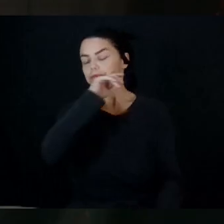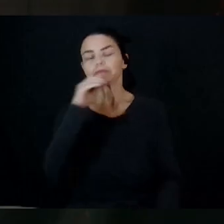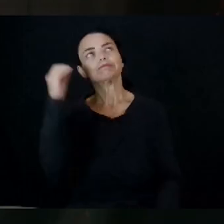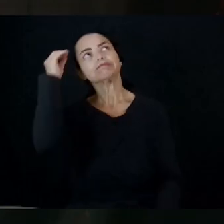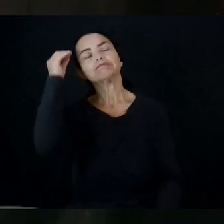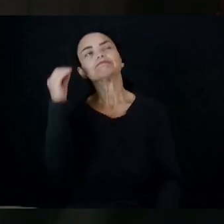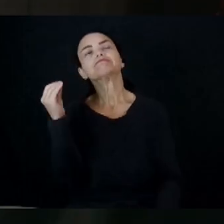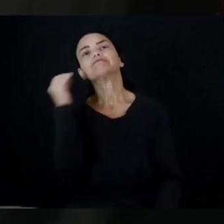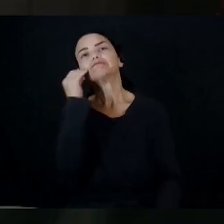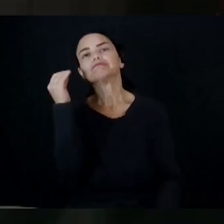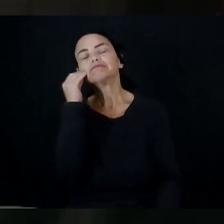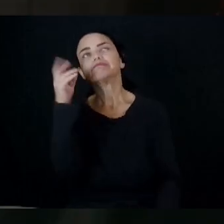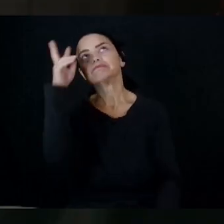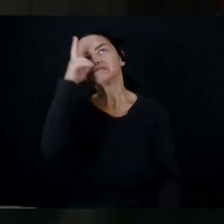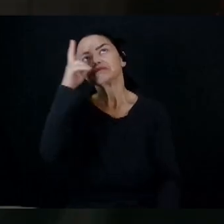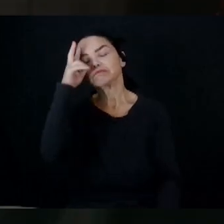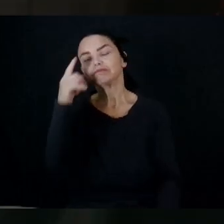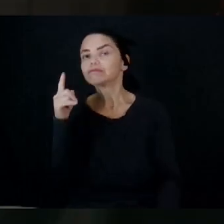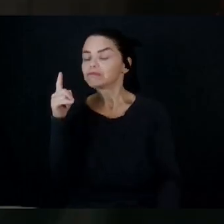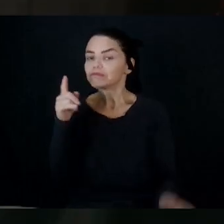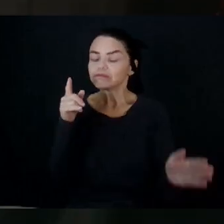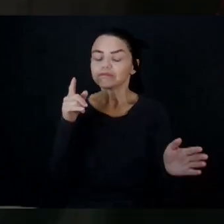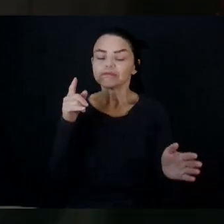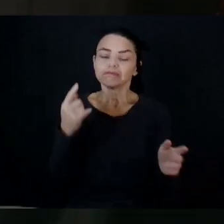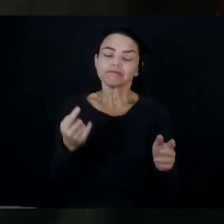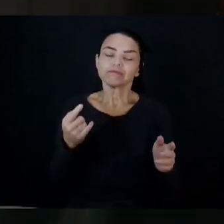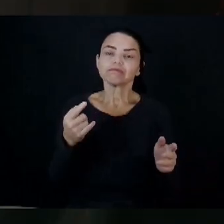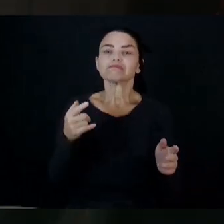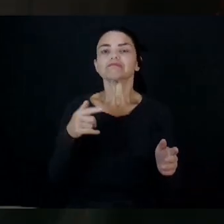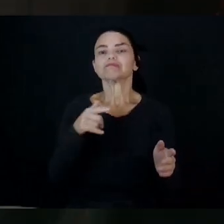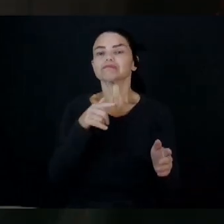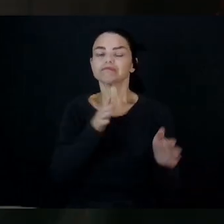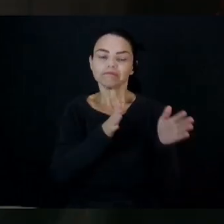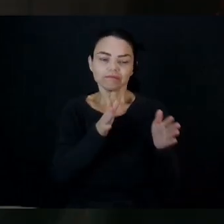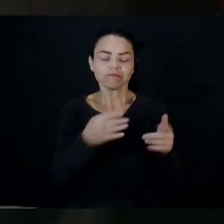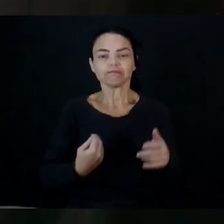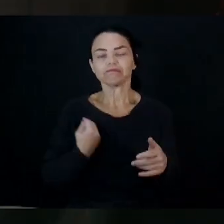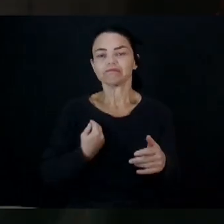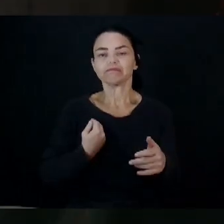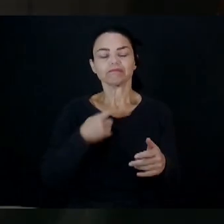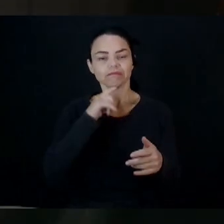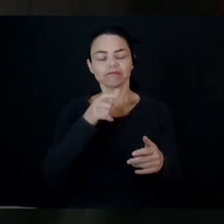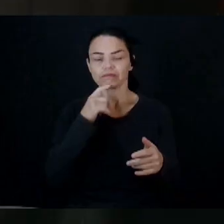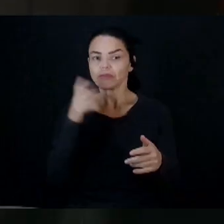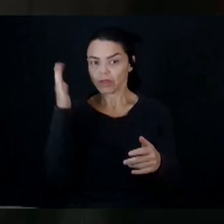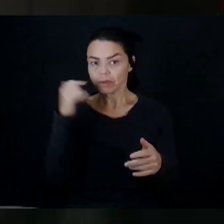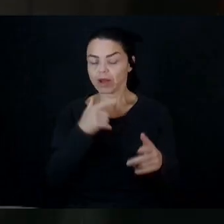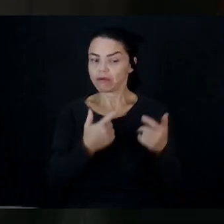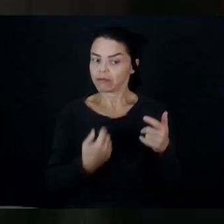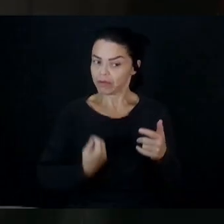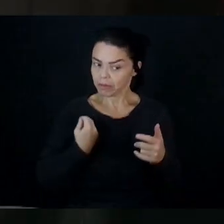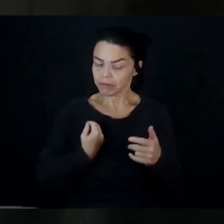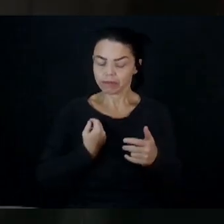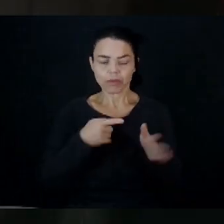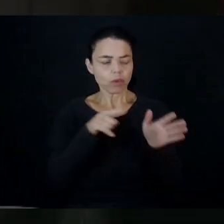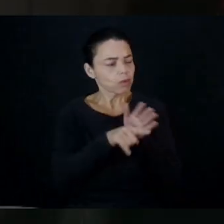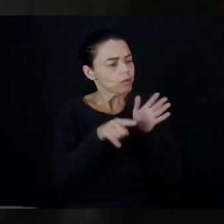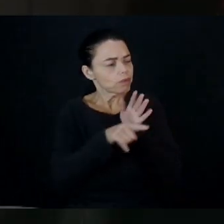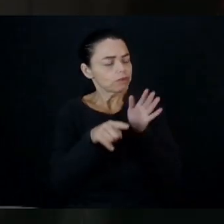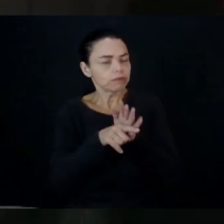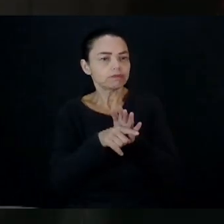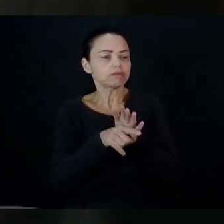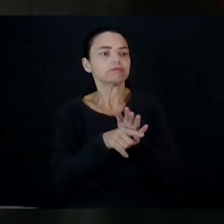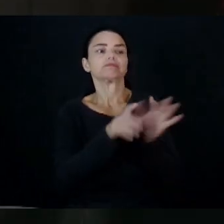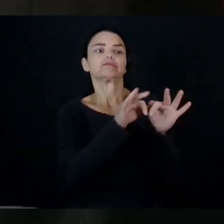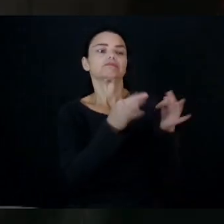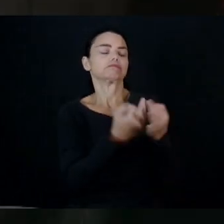uma fase da vida, mas ela não consegue. Ela sabe que ela viveu. Ela pergunta para alguém da família, a família,